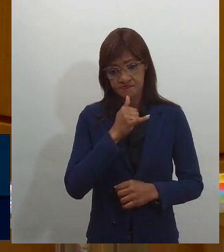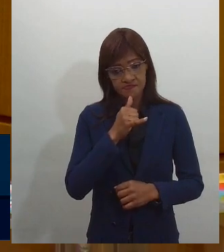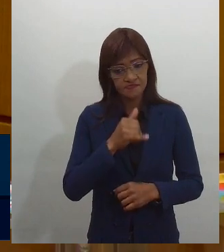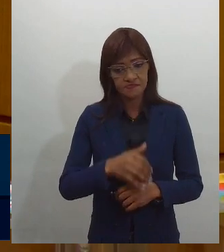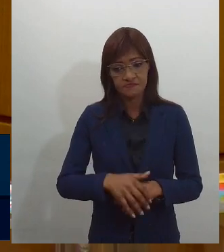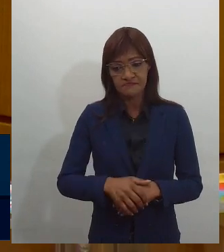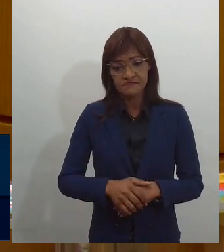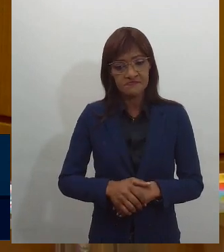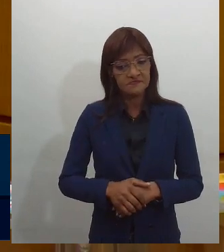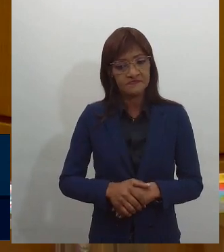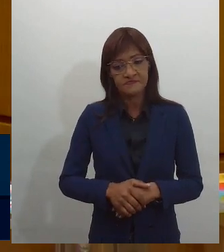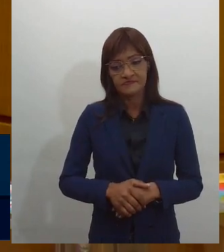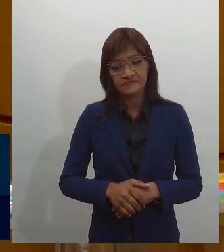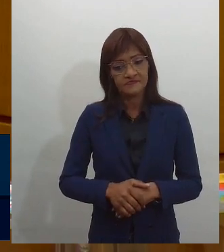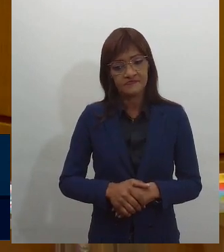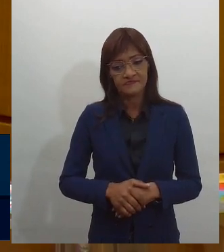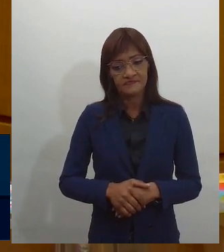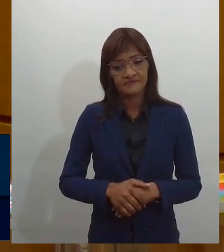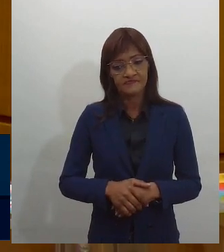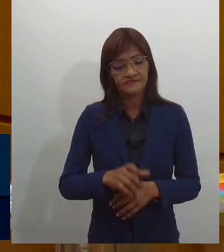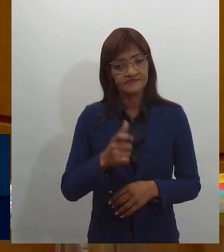não são respeitadas.